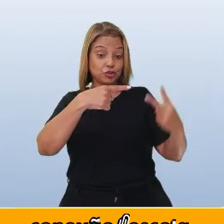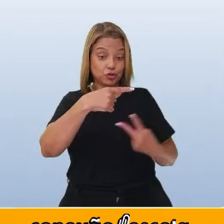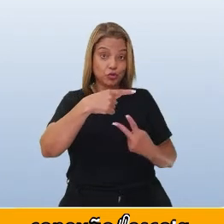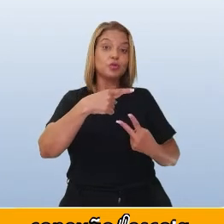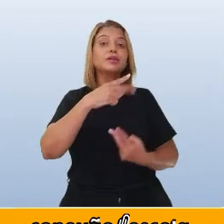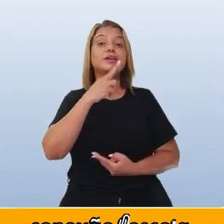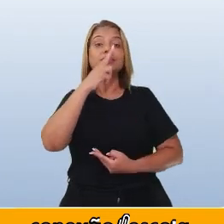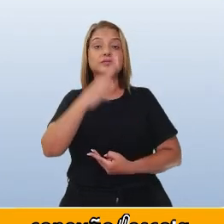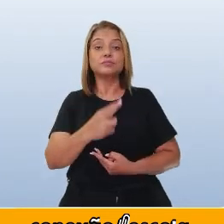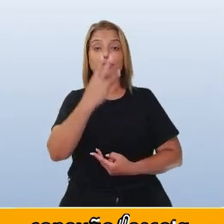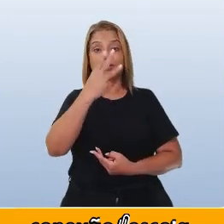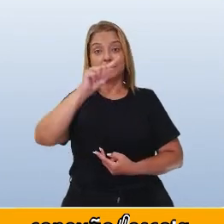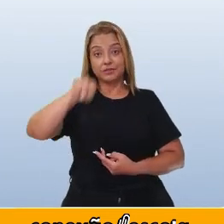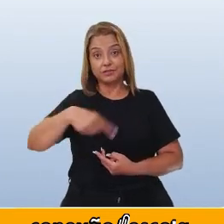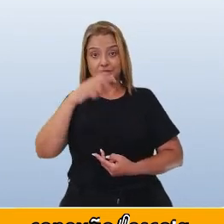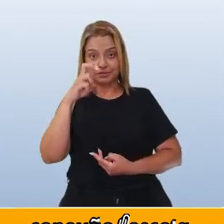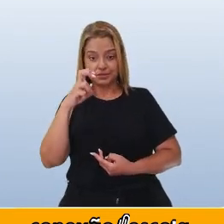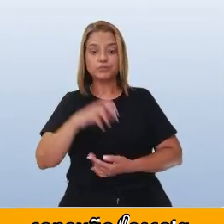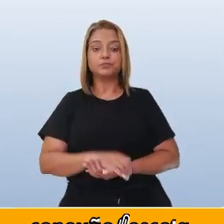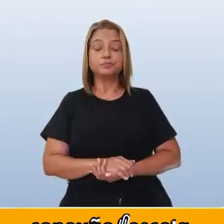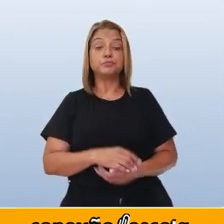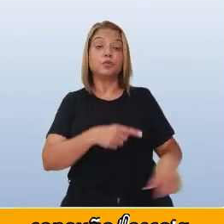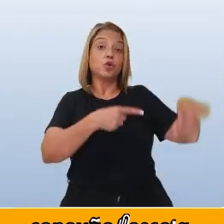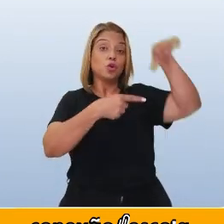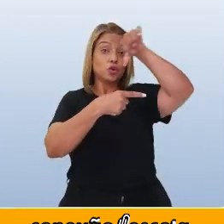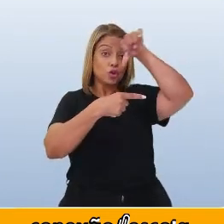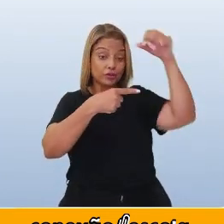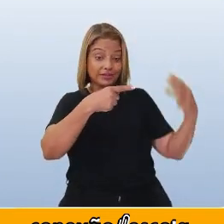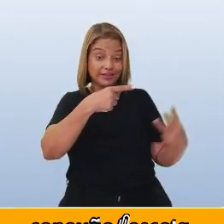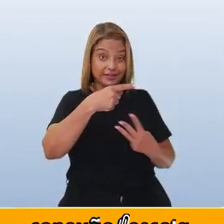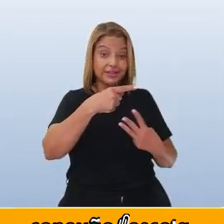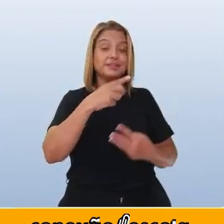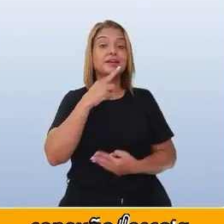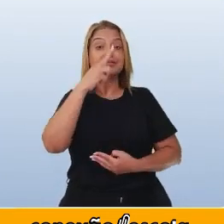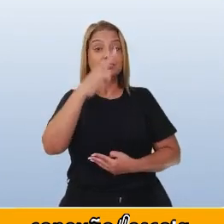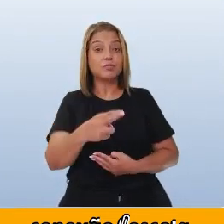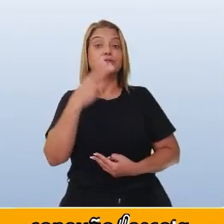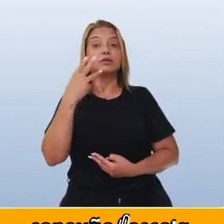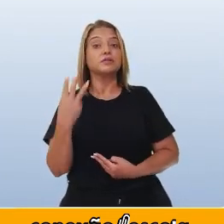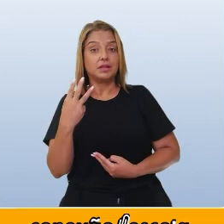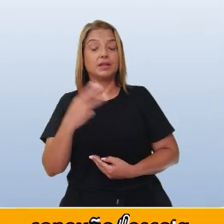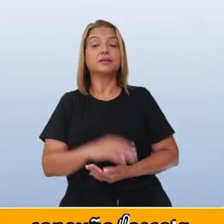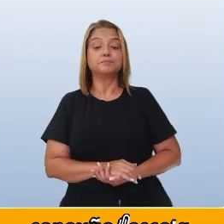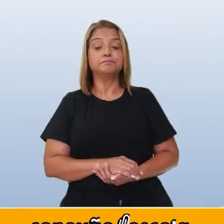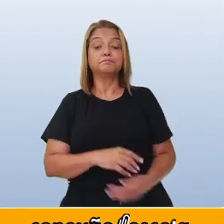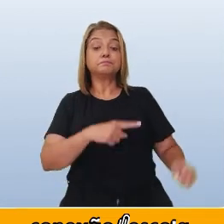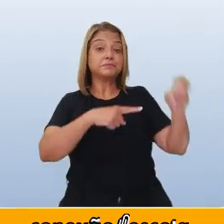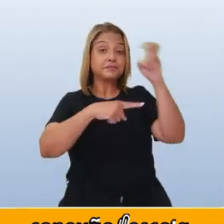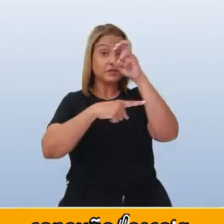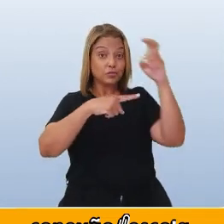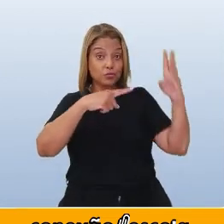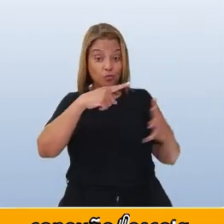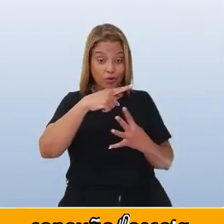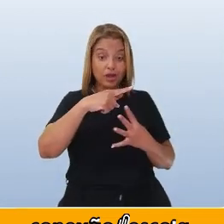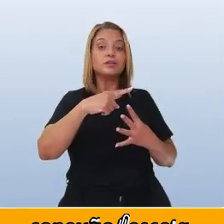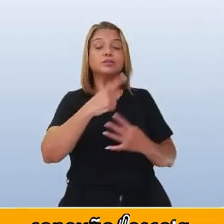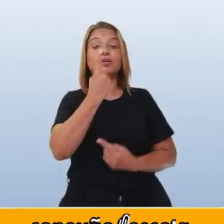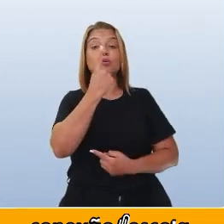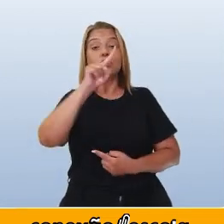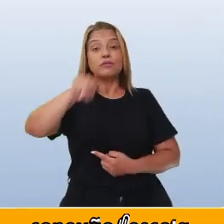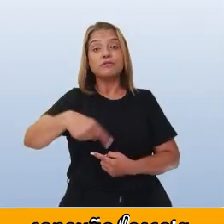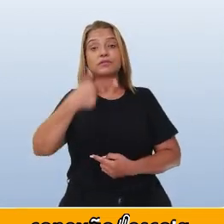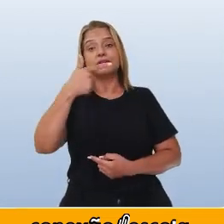3,5. 9/3, 3. O inteiro 3. E 5/4, 1,25.